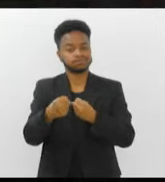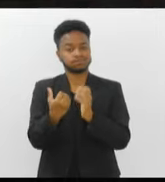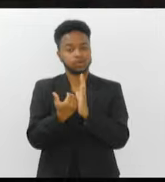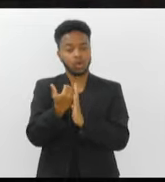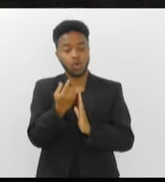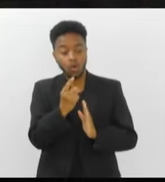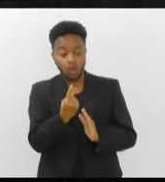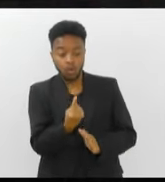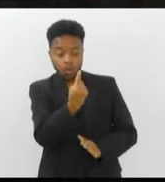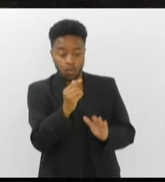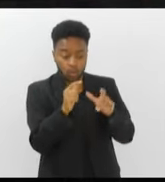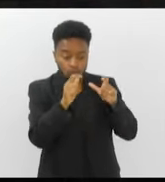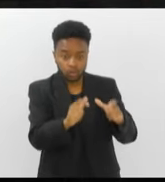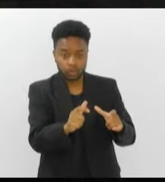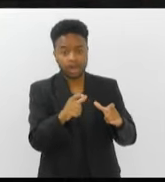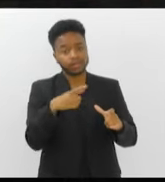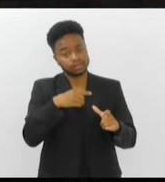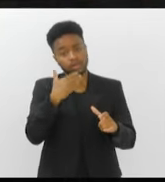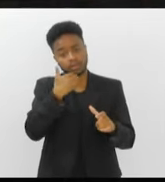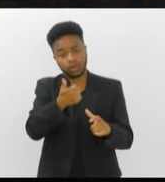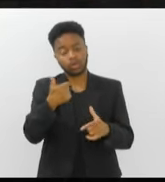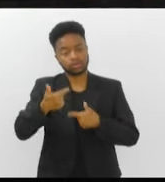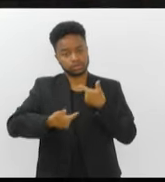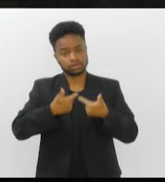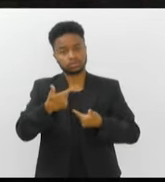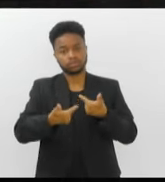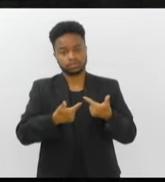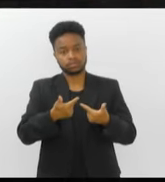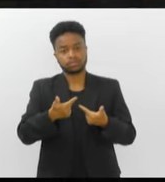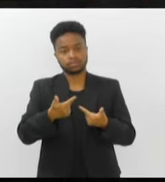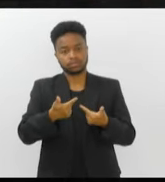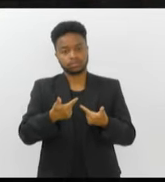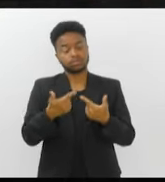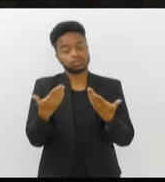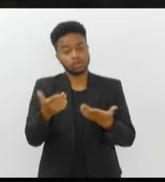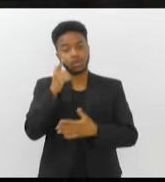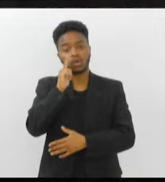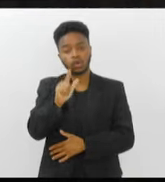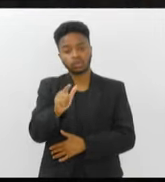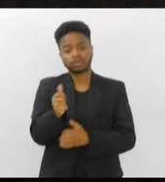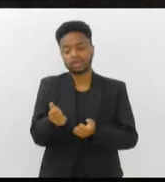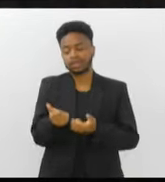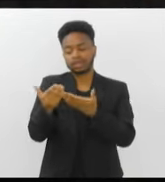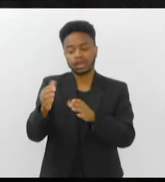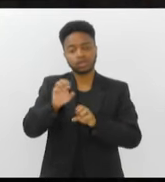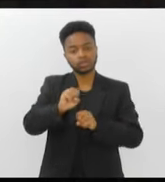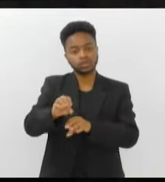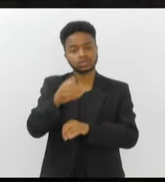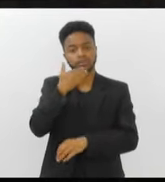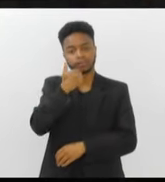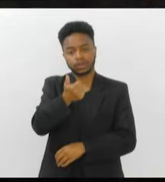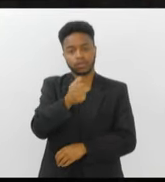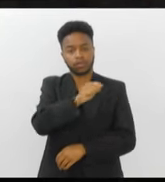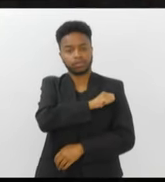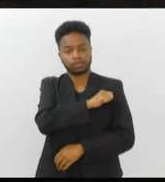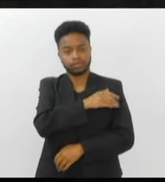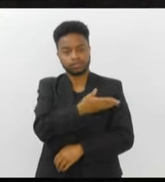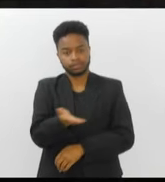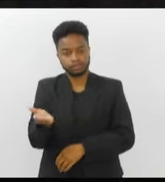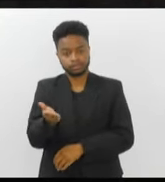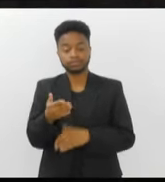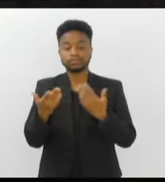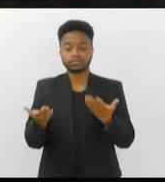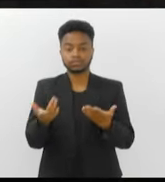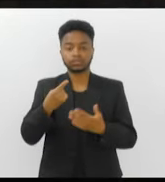só, melhores condições de trabalho ele vai ter para fazer um trabalho e entregar uma educação melhor para os estudantes. Então a